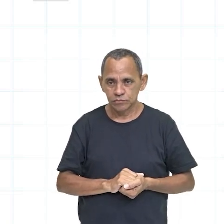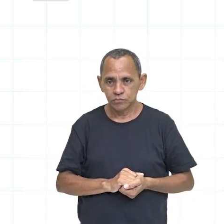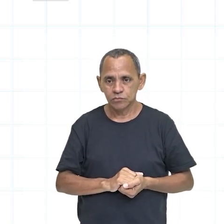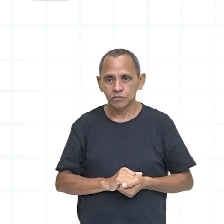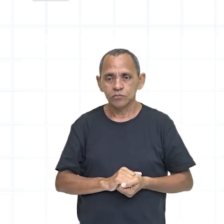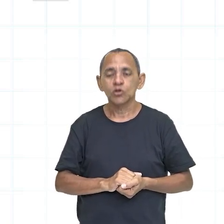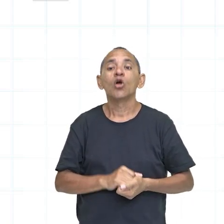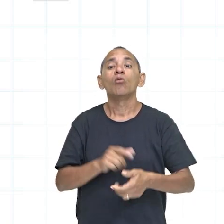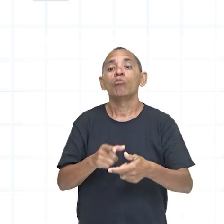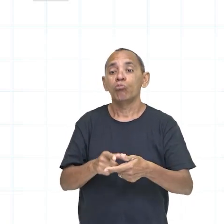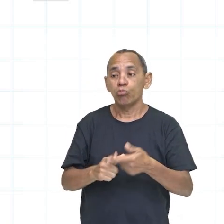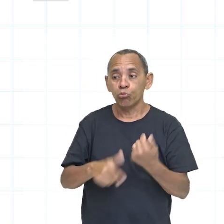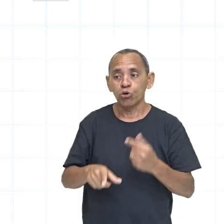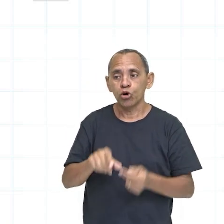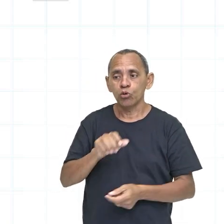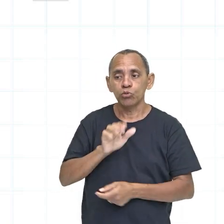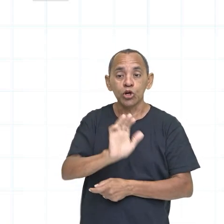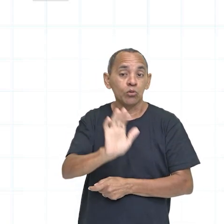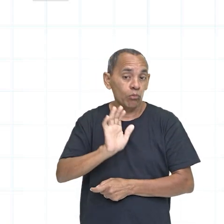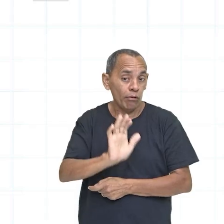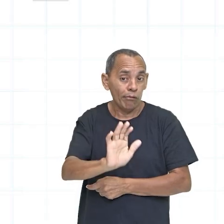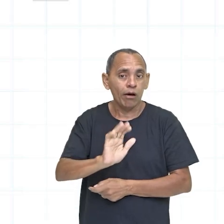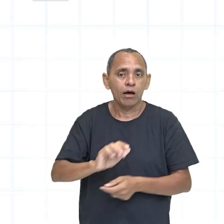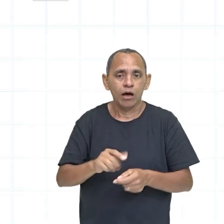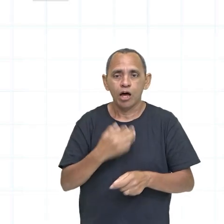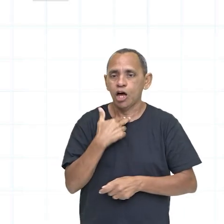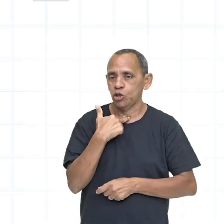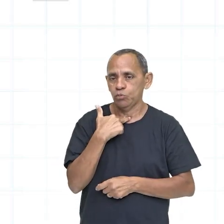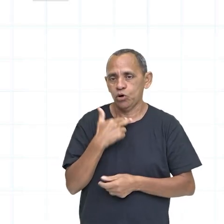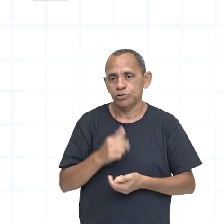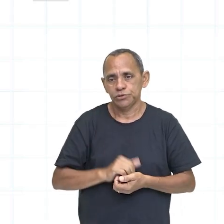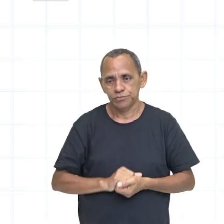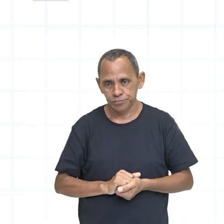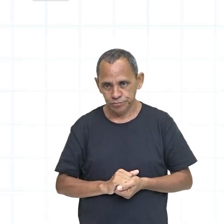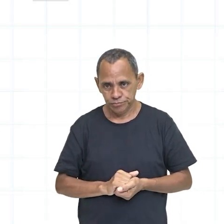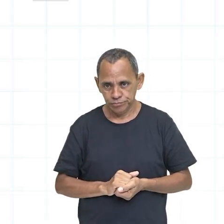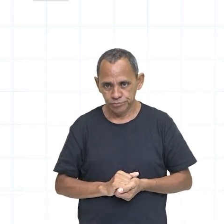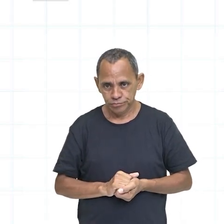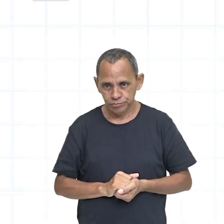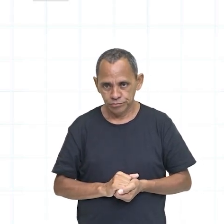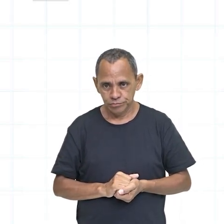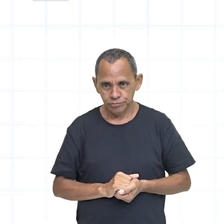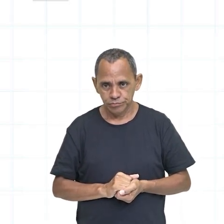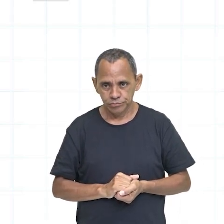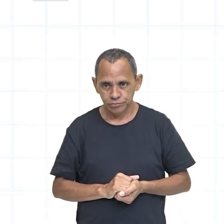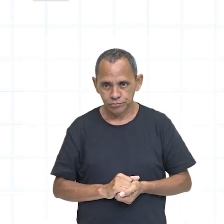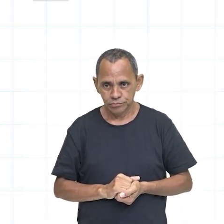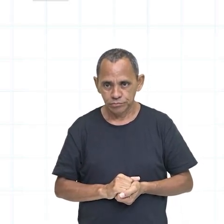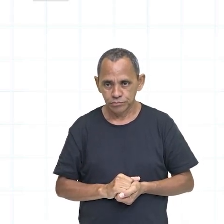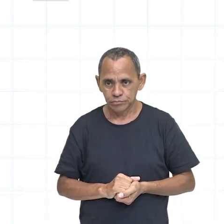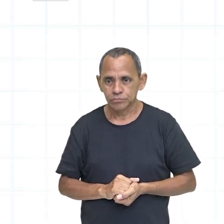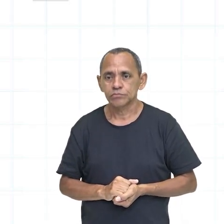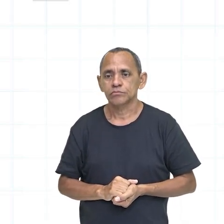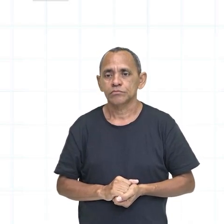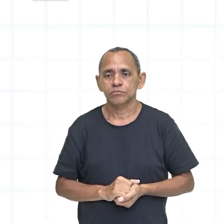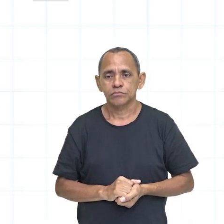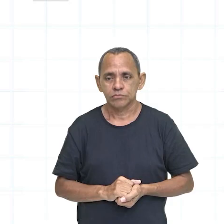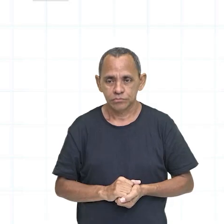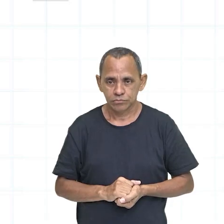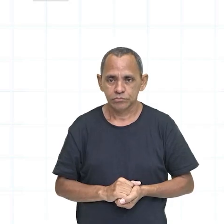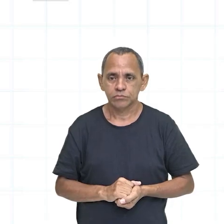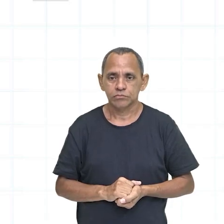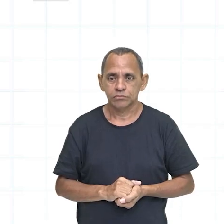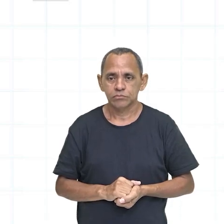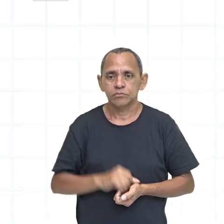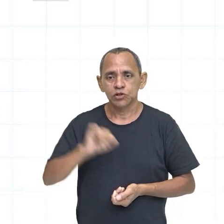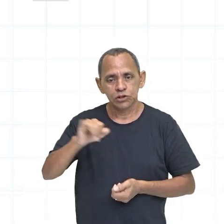buzina, então é proibido buzinar, também ali só a imagem, tá? Com aquela faixa transversal ali, significa então que é proibido.